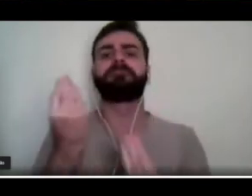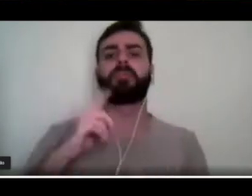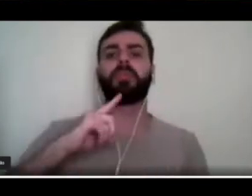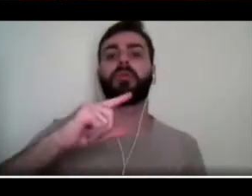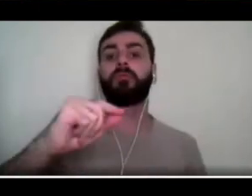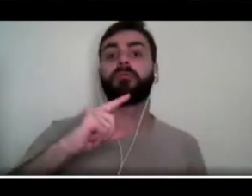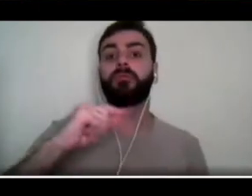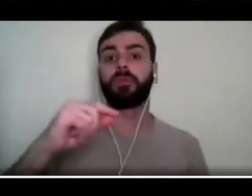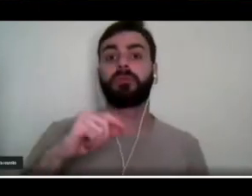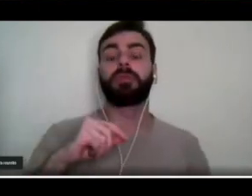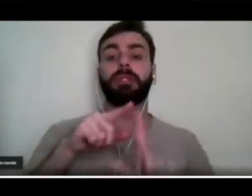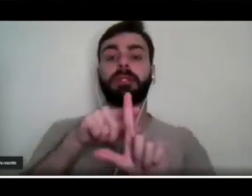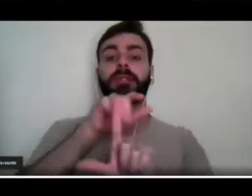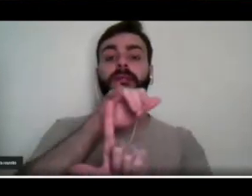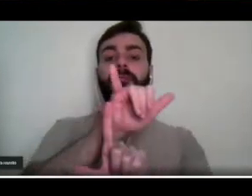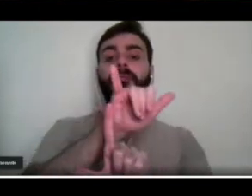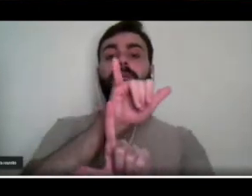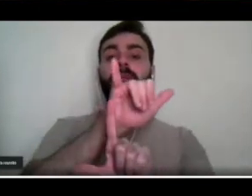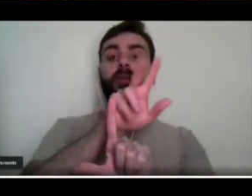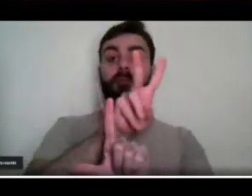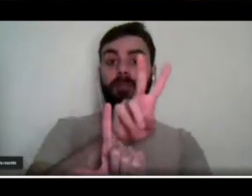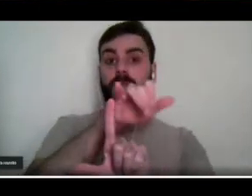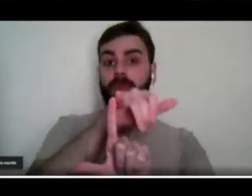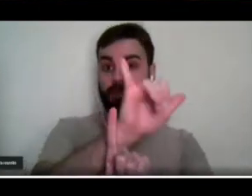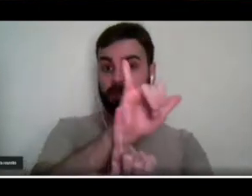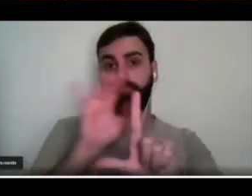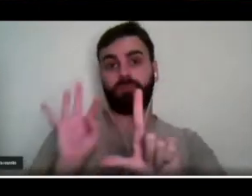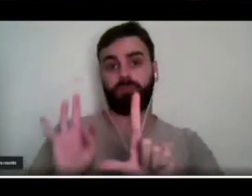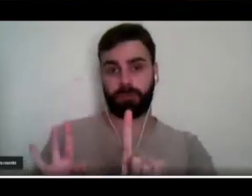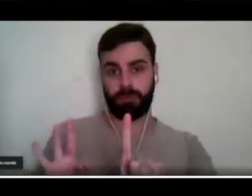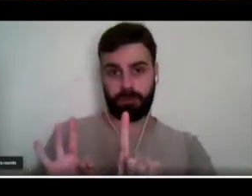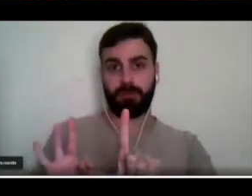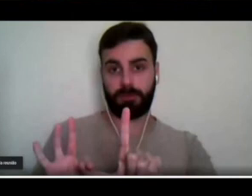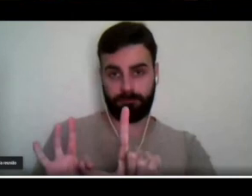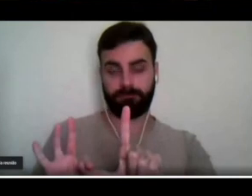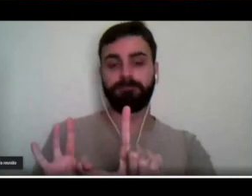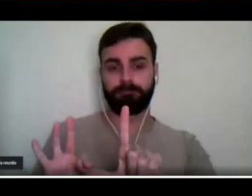em y varia no tempo?